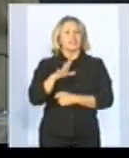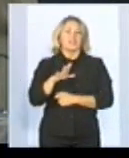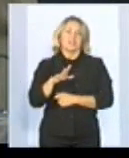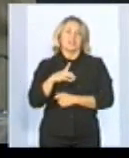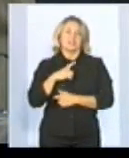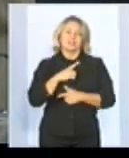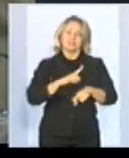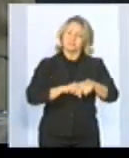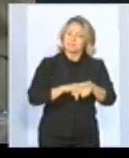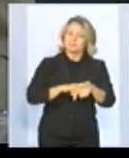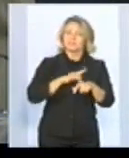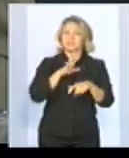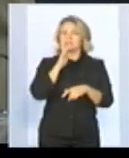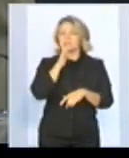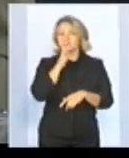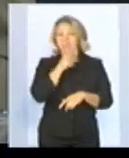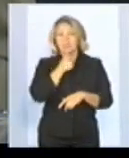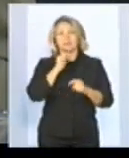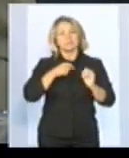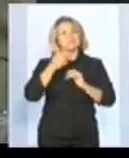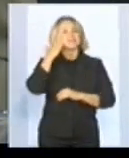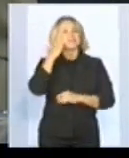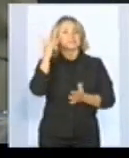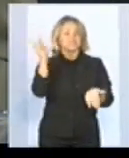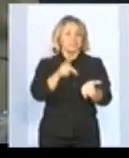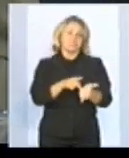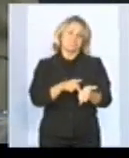alguns períodos, né, para que a gente possa verificar isso na prática. Embora